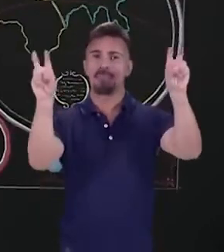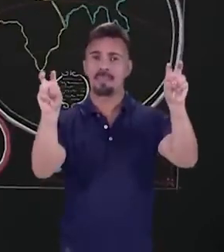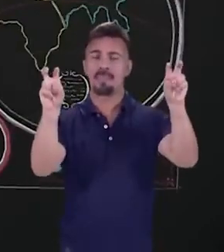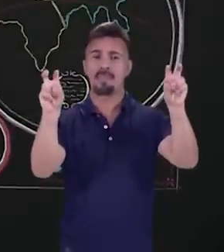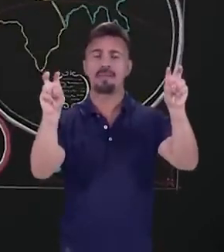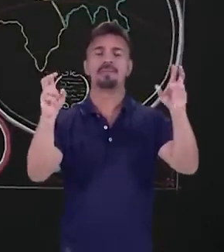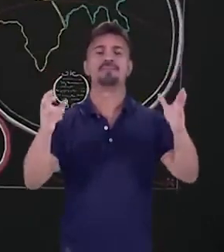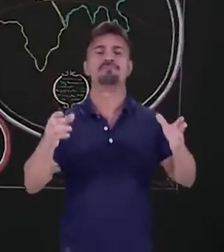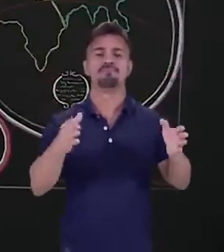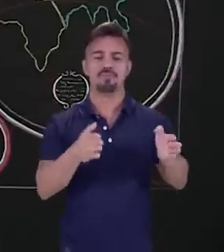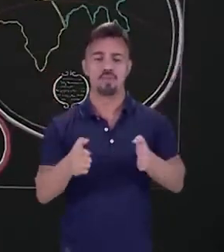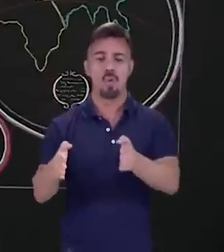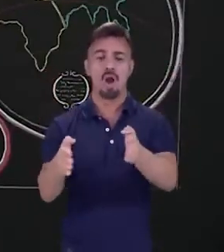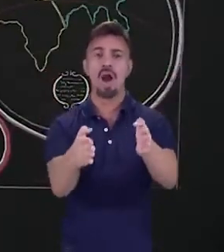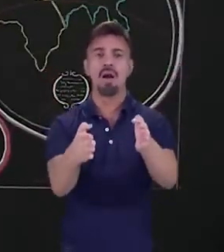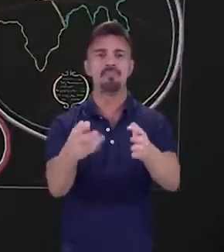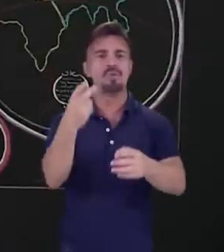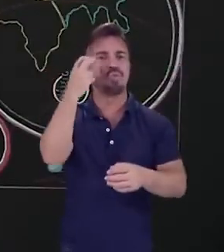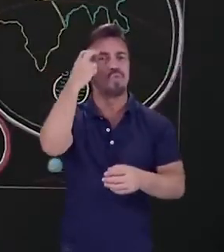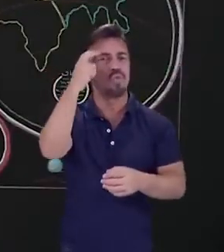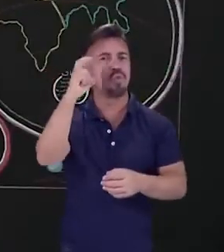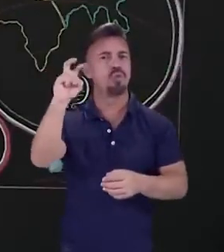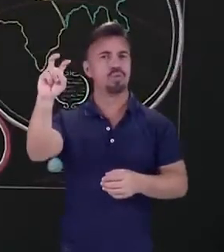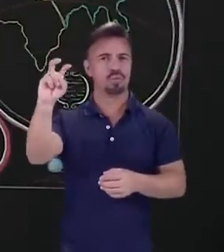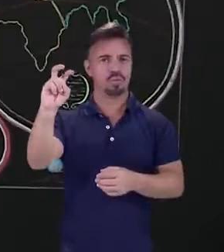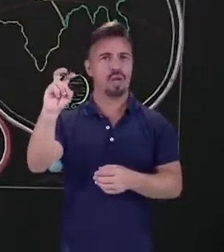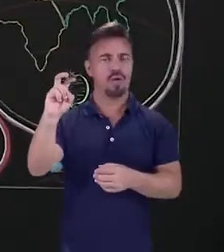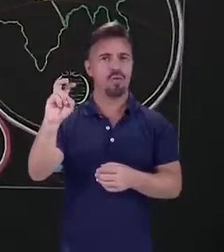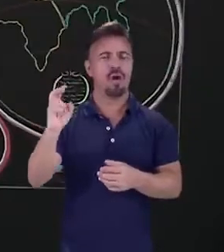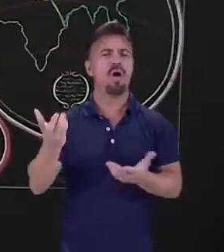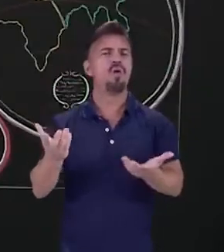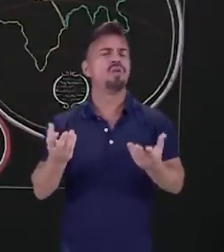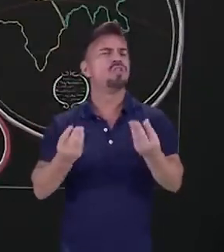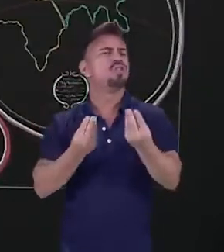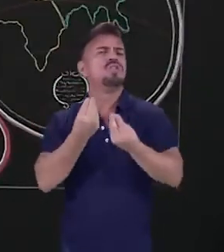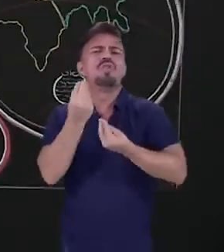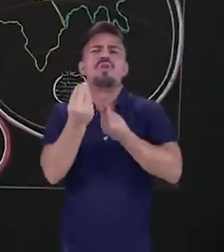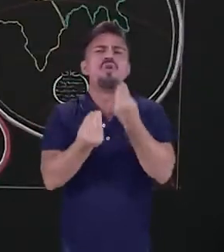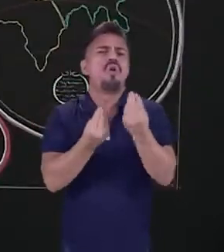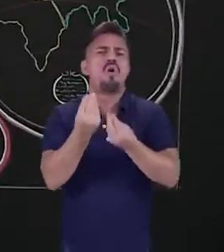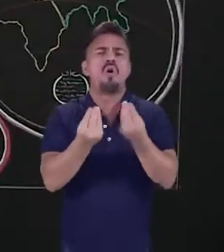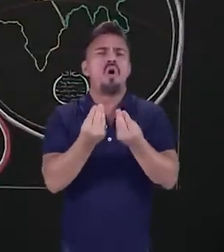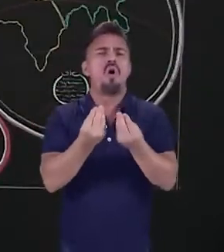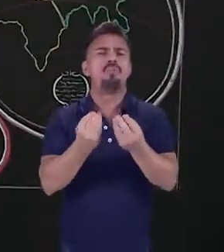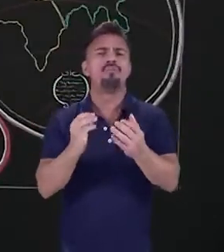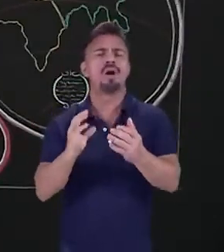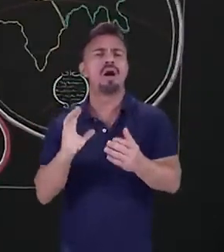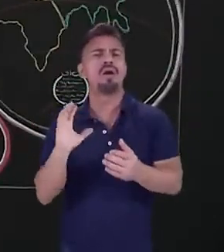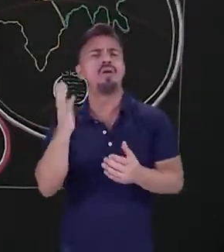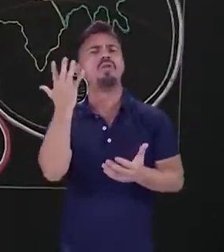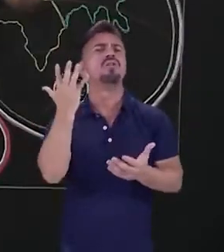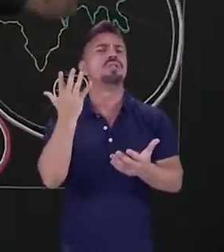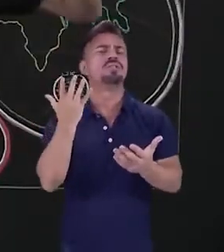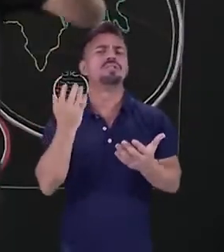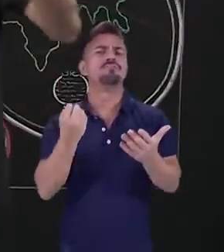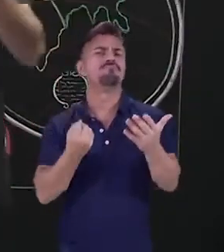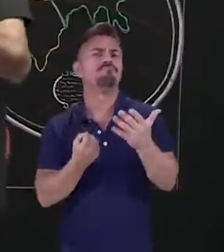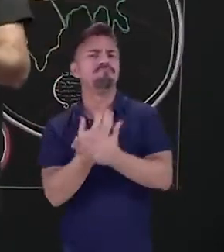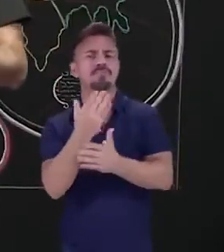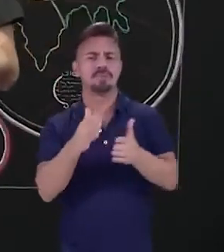um outro caminho, que é um caminho cultural. A gente vai discutir aqui como é que esse evento, as grandes navegações,